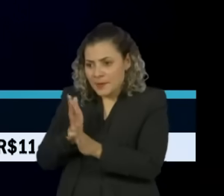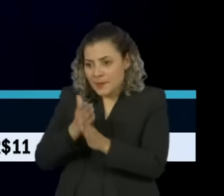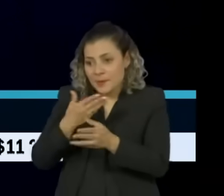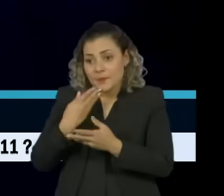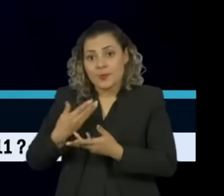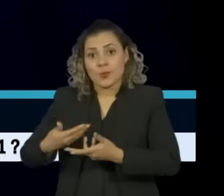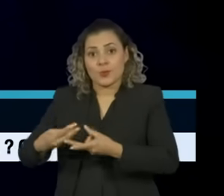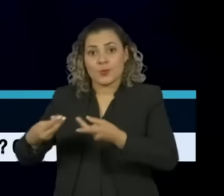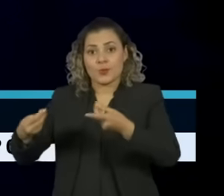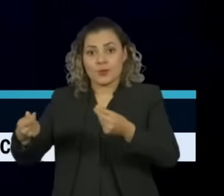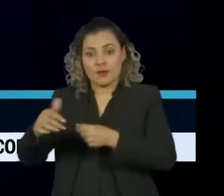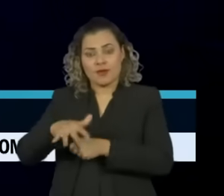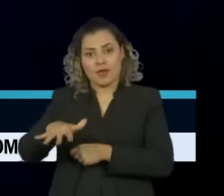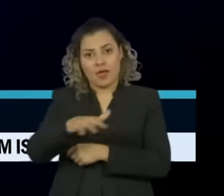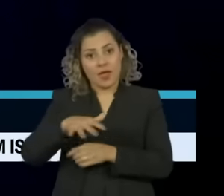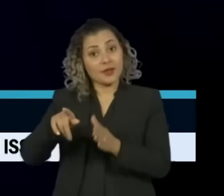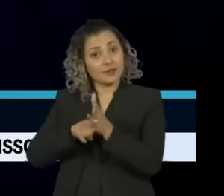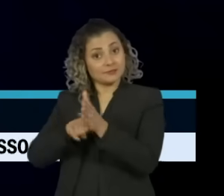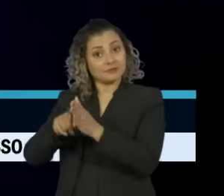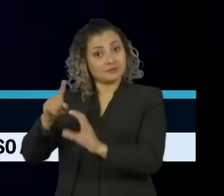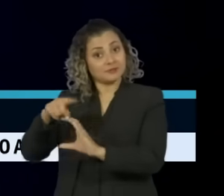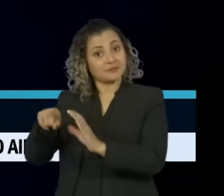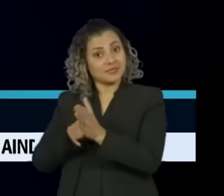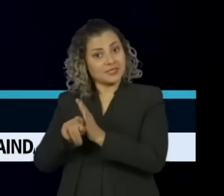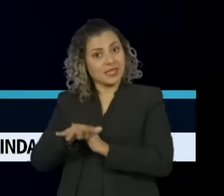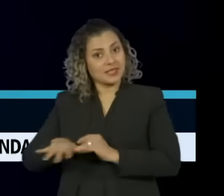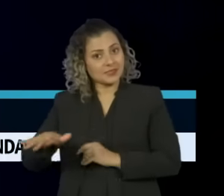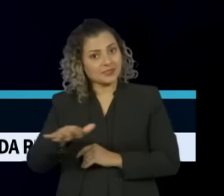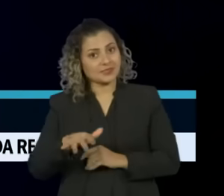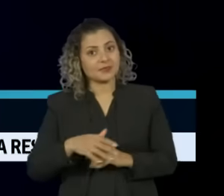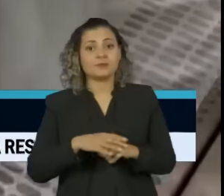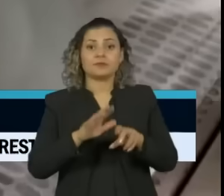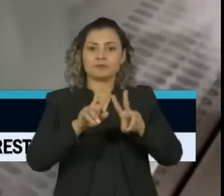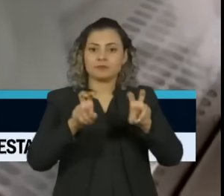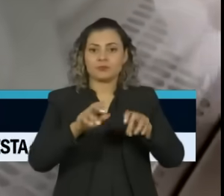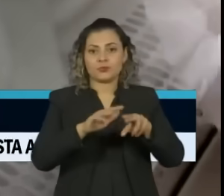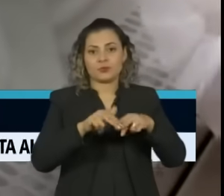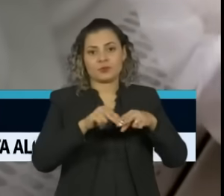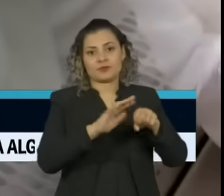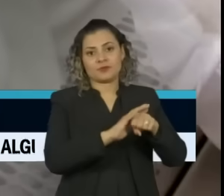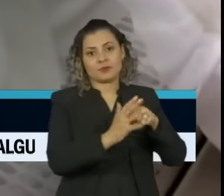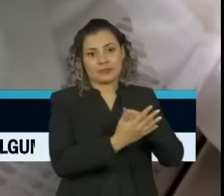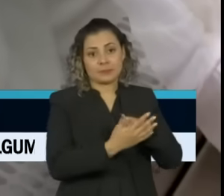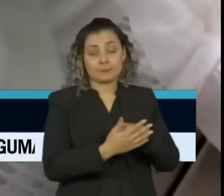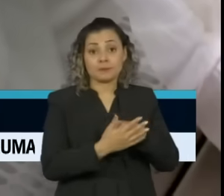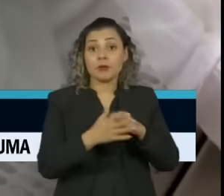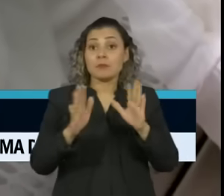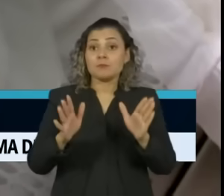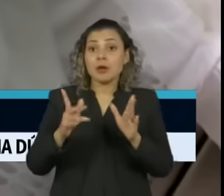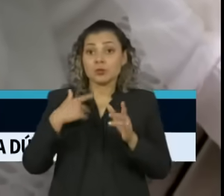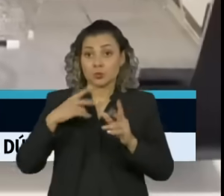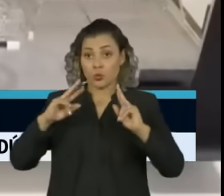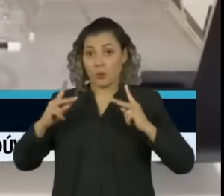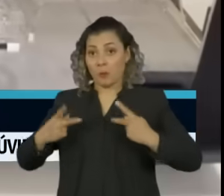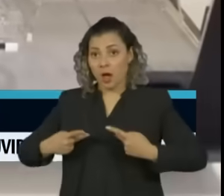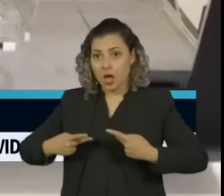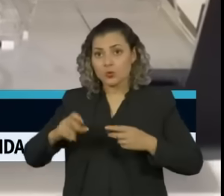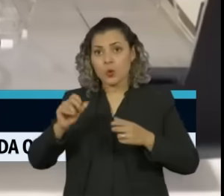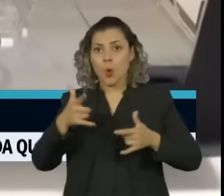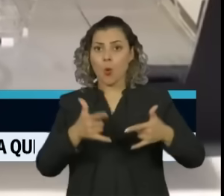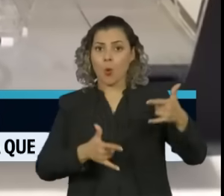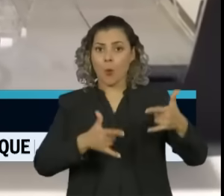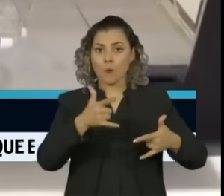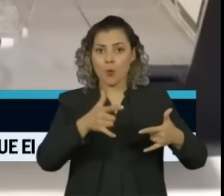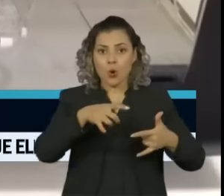em diferentes áreas ligadas direta ou indiretamente à pandemia. Seja por meio de mãos humanas ou de